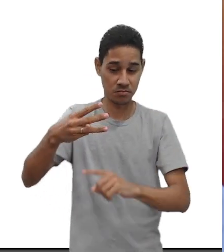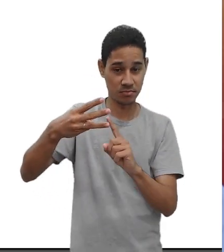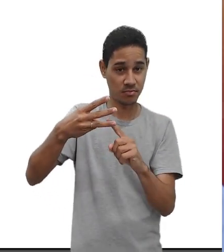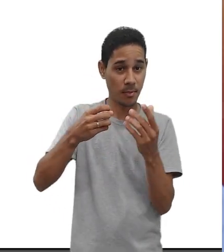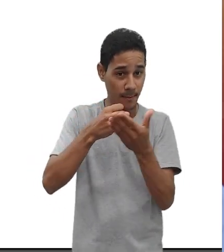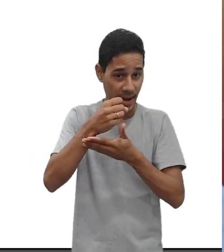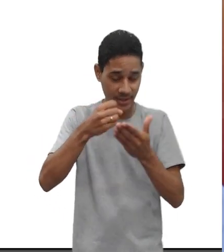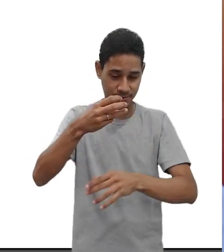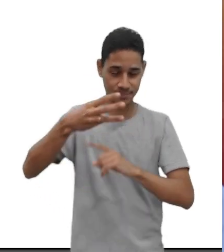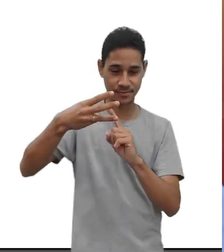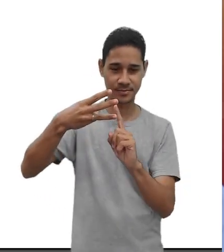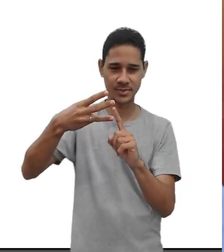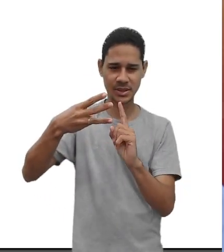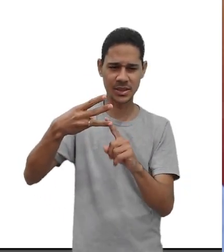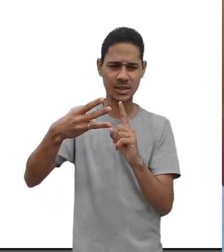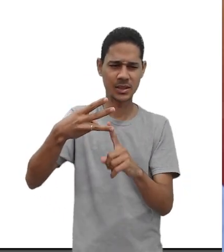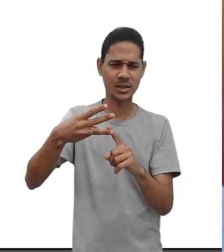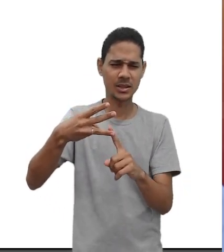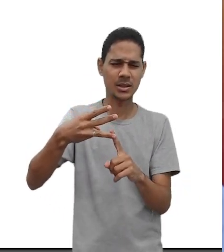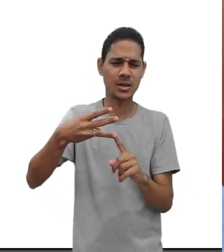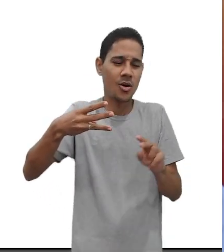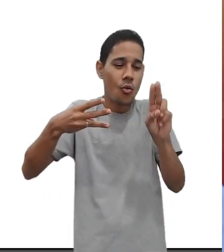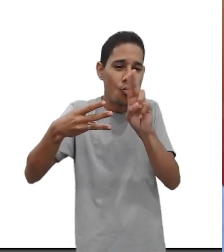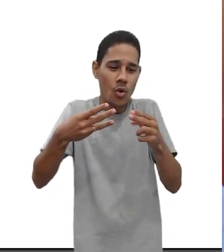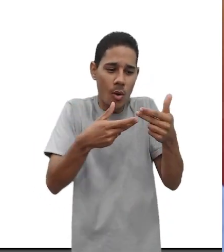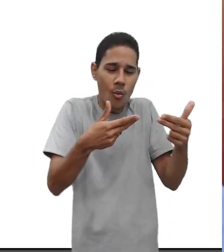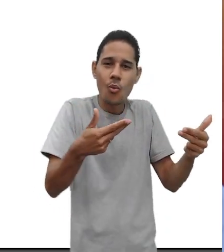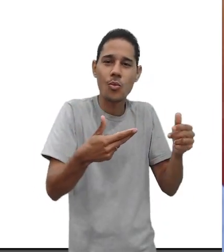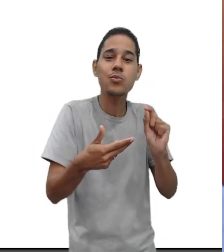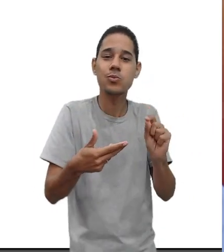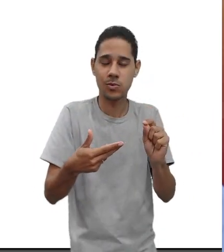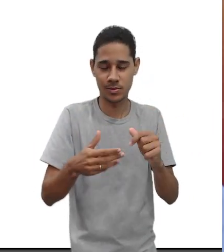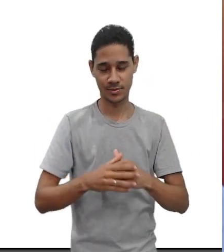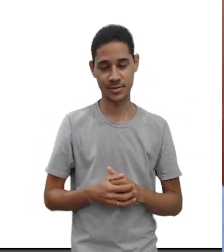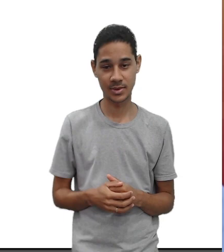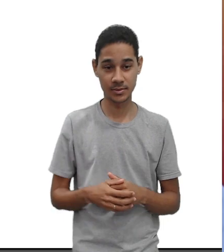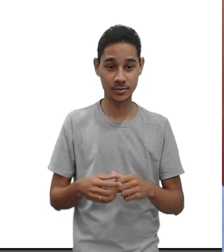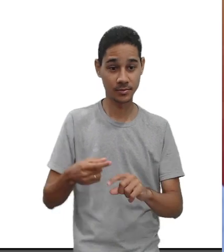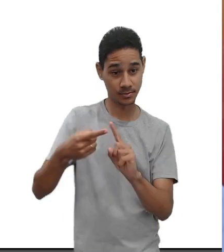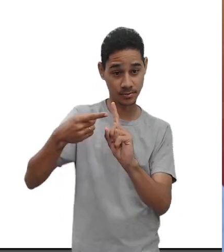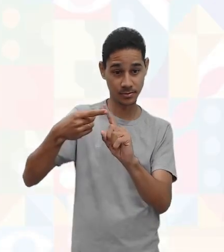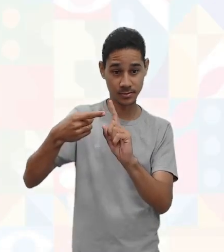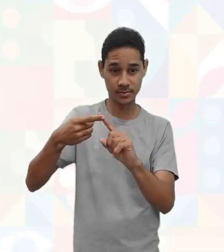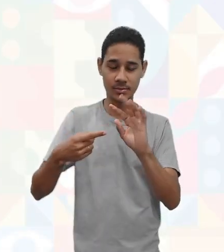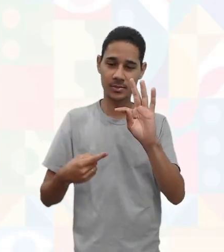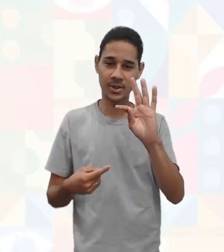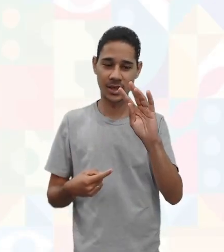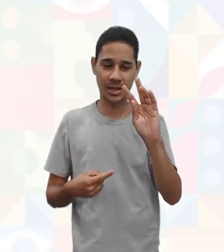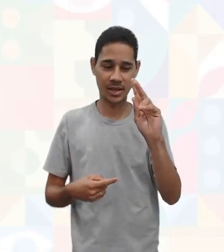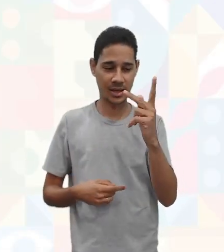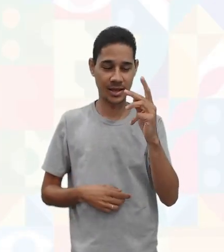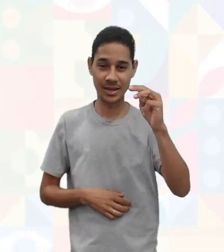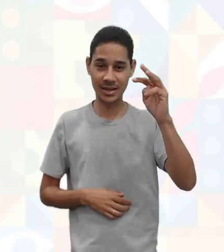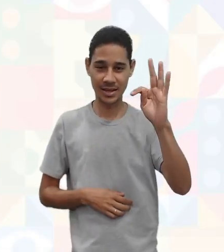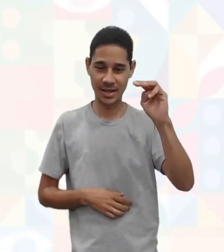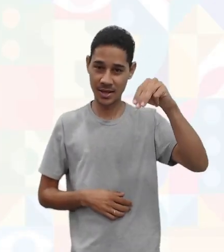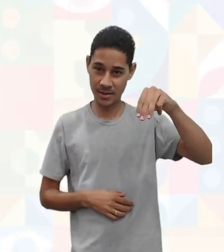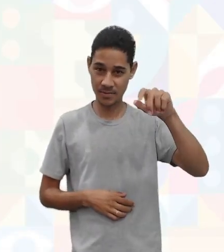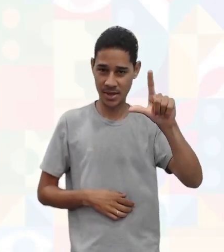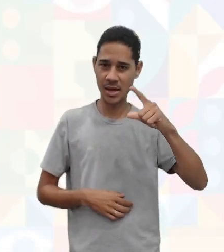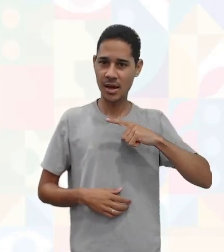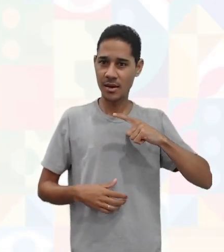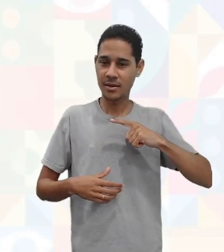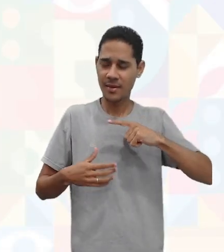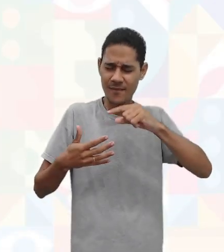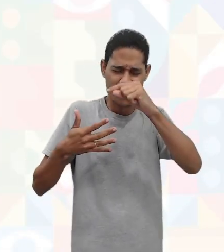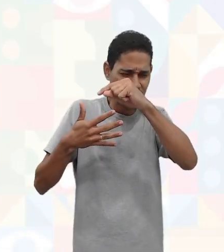quais recursos a gente vai utilizar num determinado projeto. HTML é uma linguagem que tem uma série de